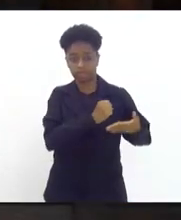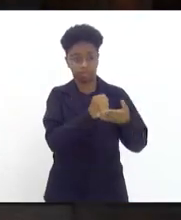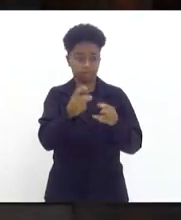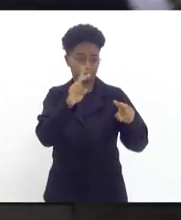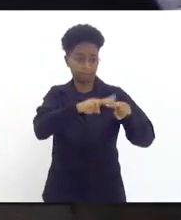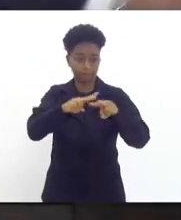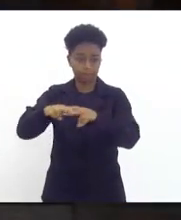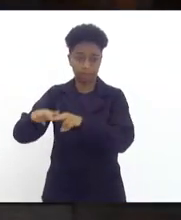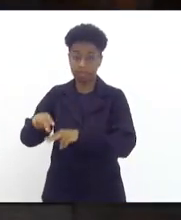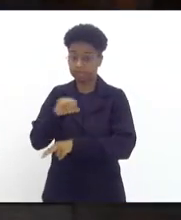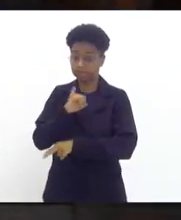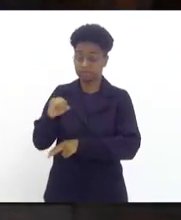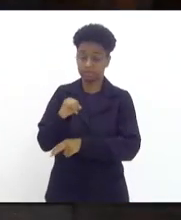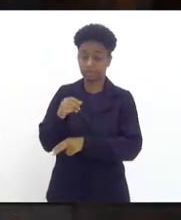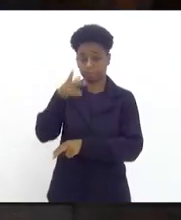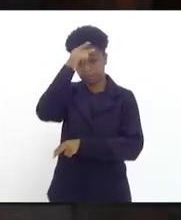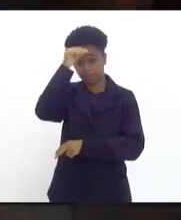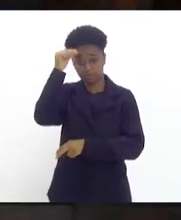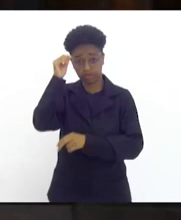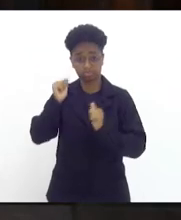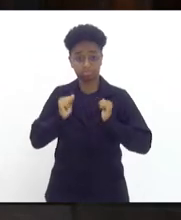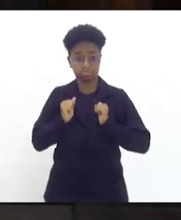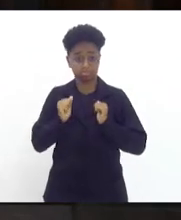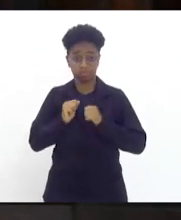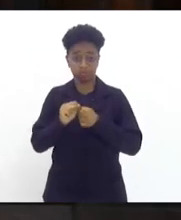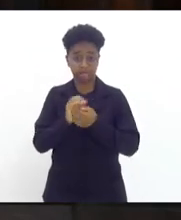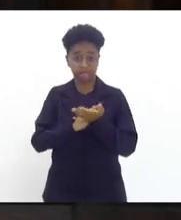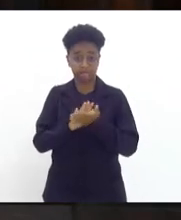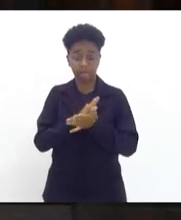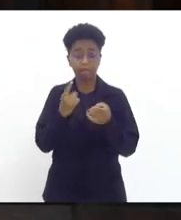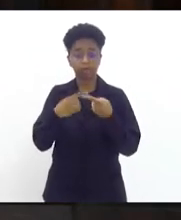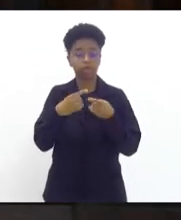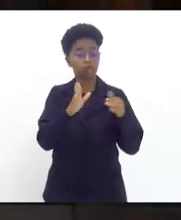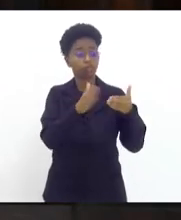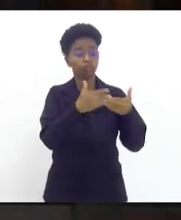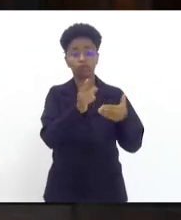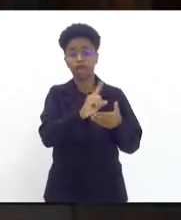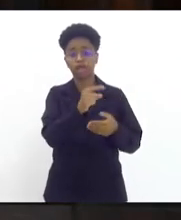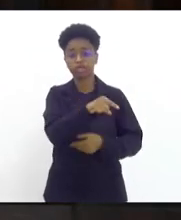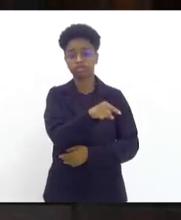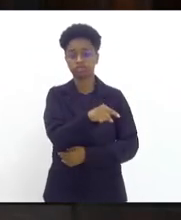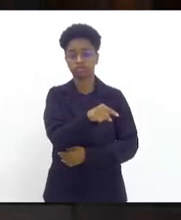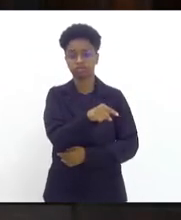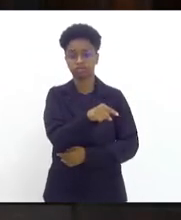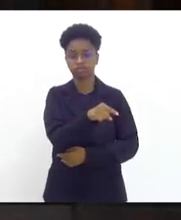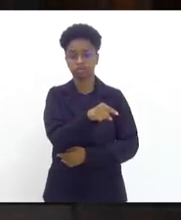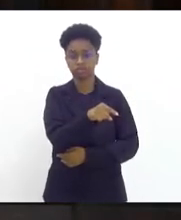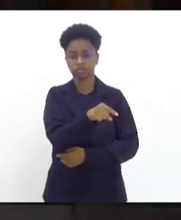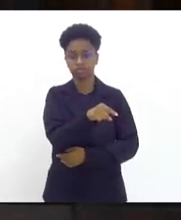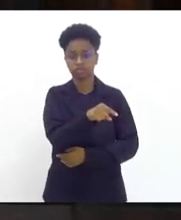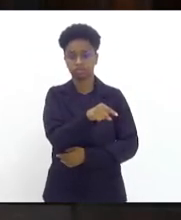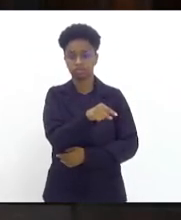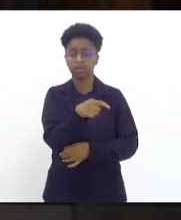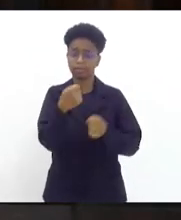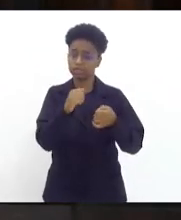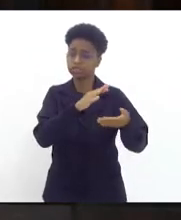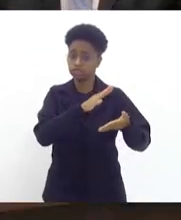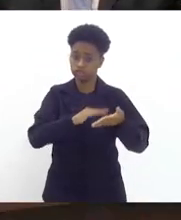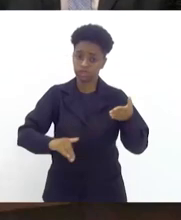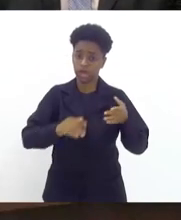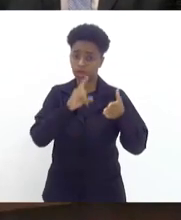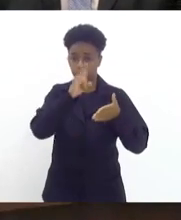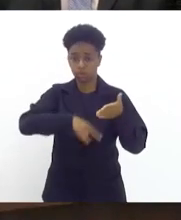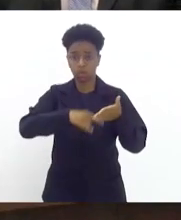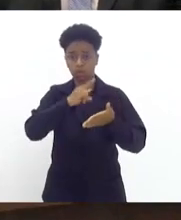se a Prefeitura não vai fecha o ferro velho por que que não fecha Aquela porcariada toda qual caça a licença daquilo